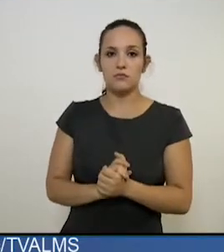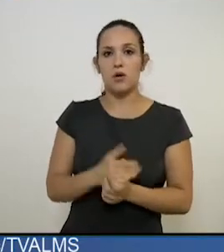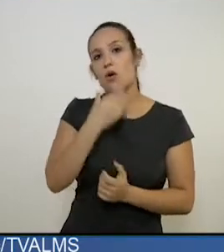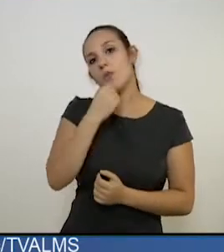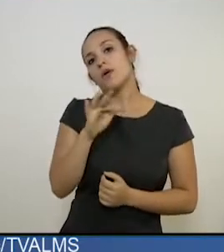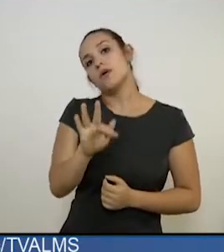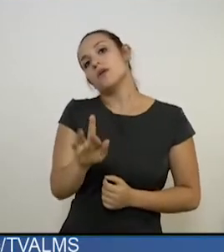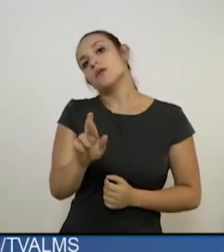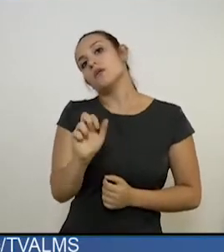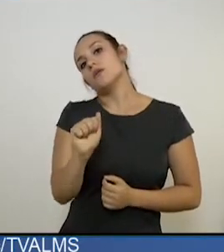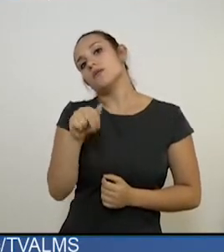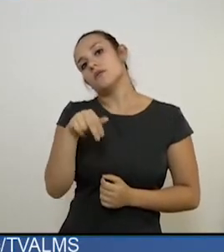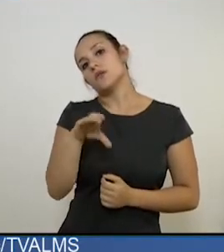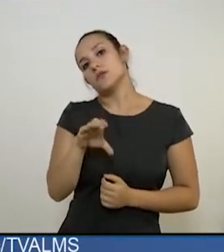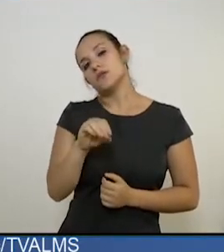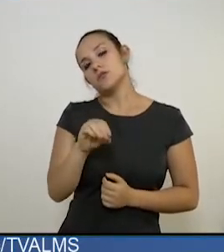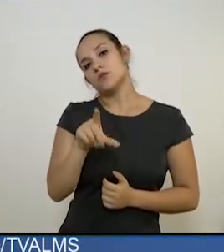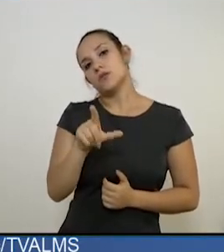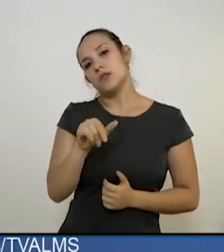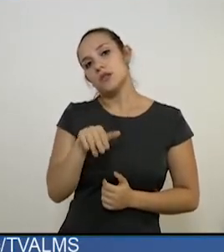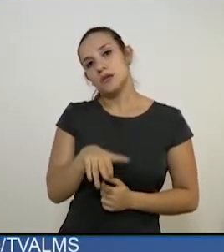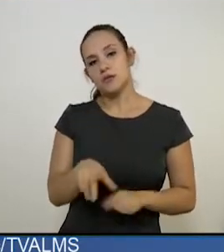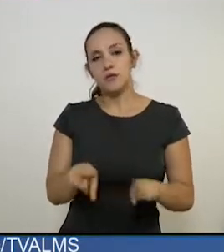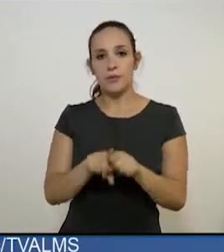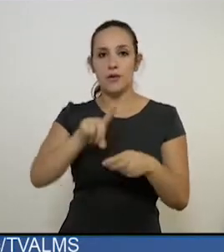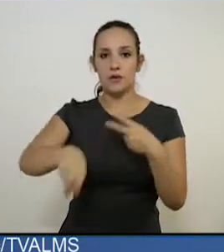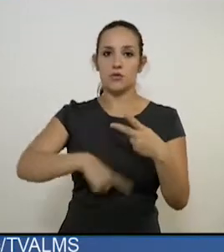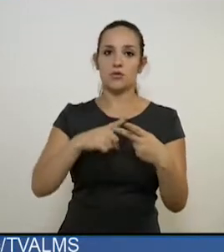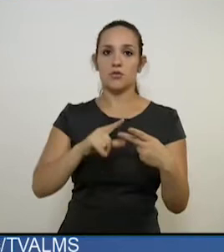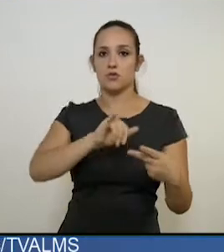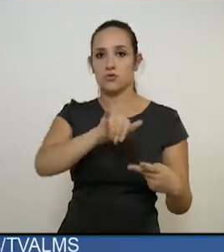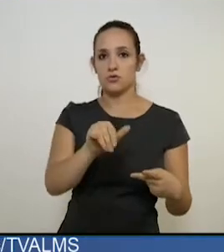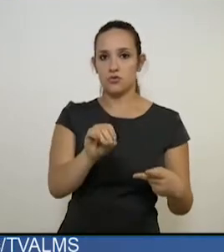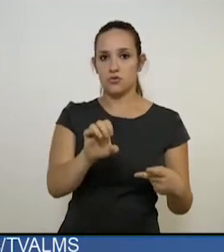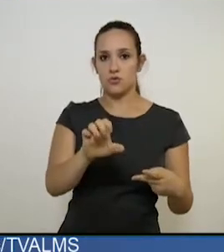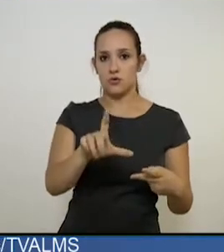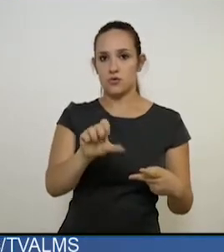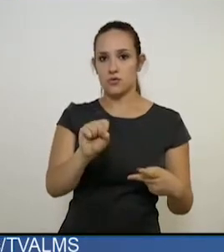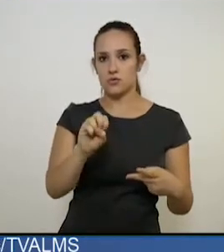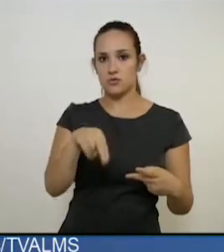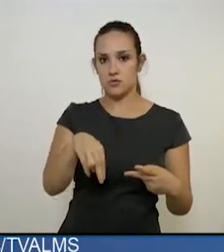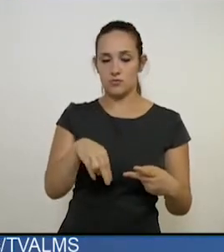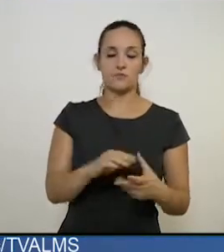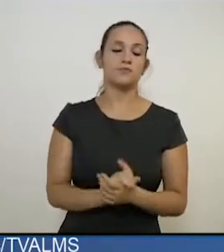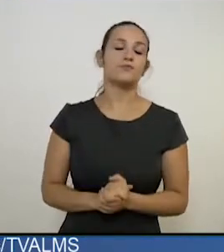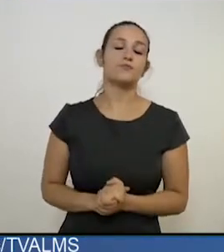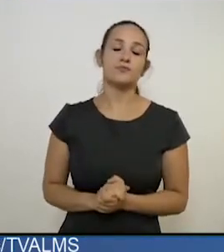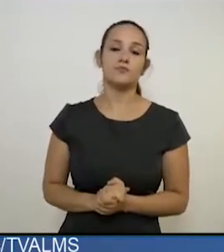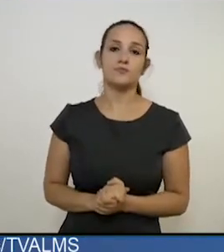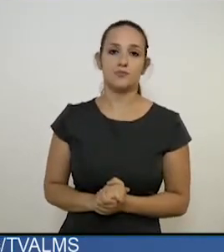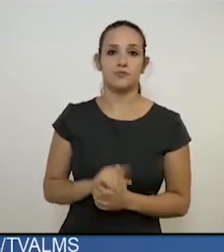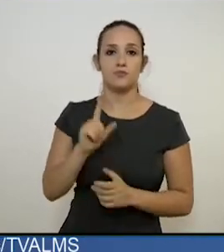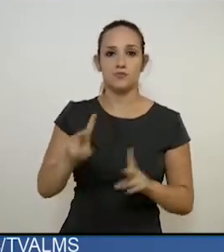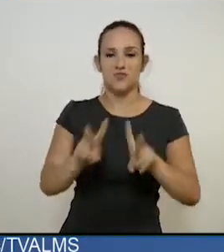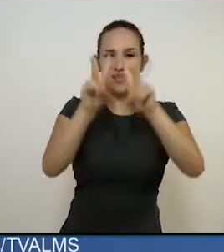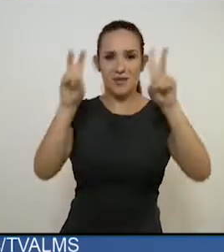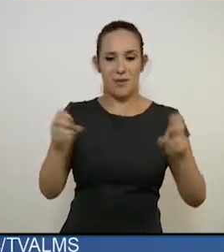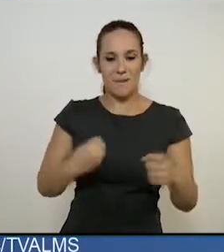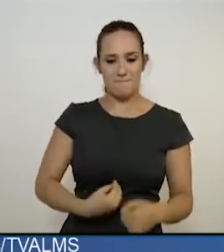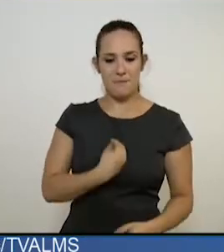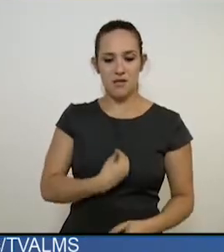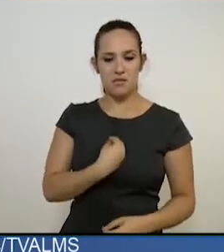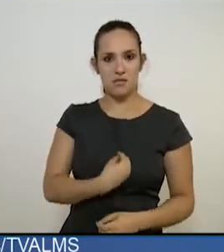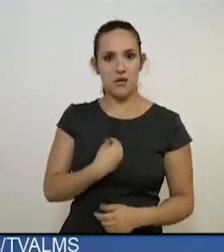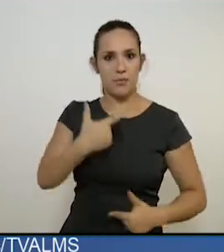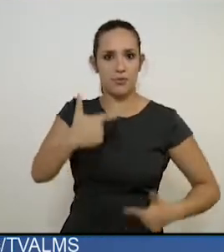Fransolim e Joelson Dias, coautores do artigo Participação Política das Mulheres no